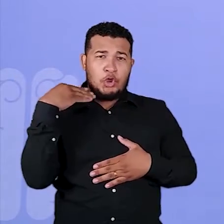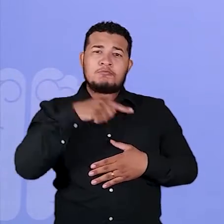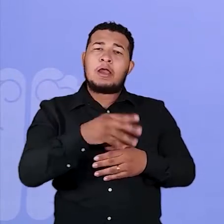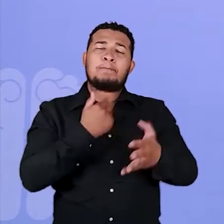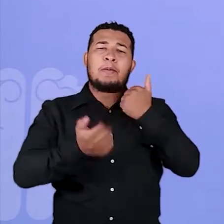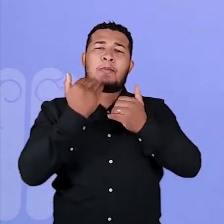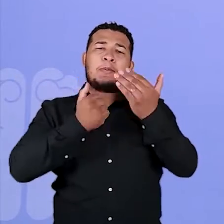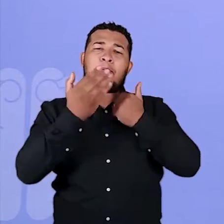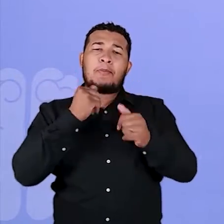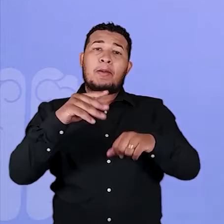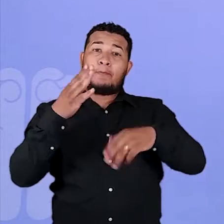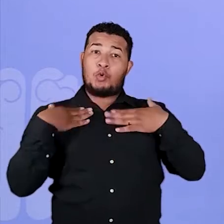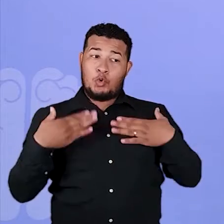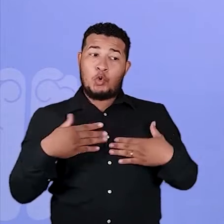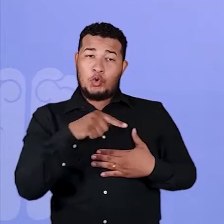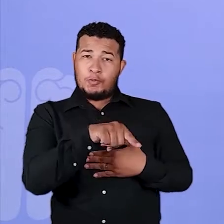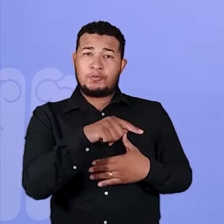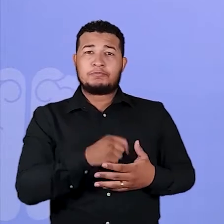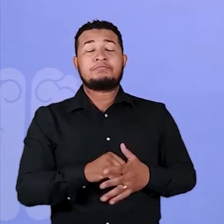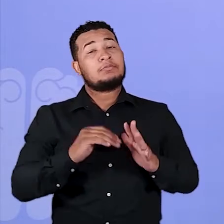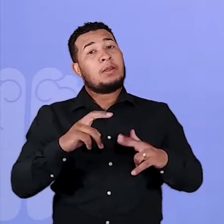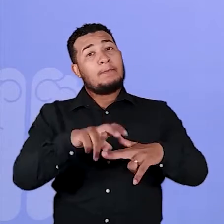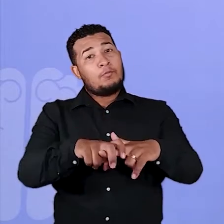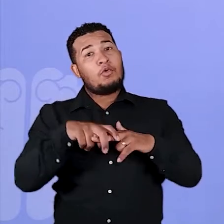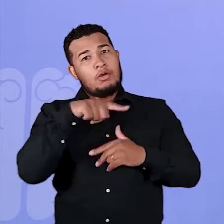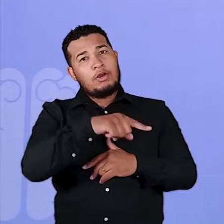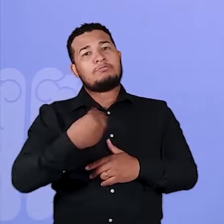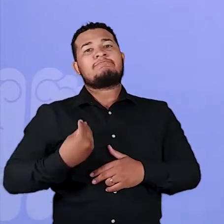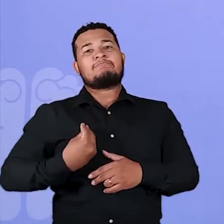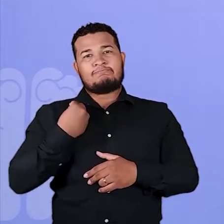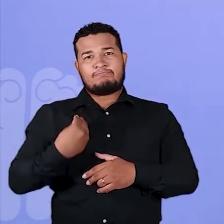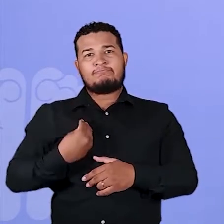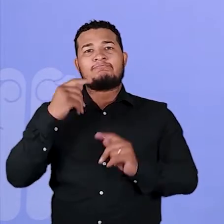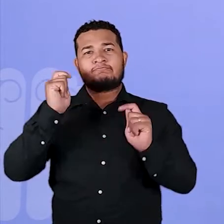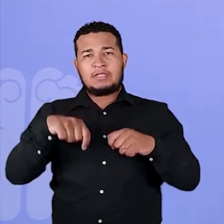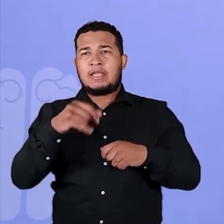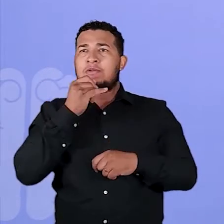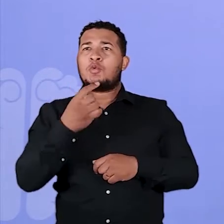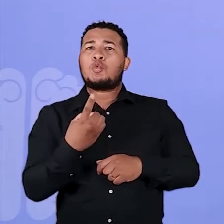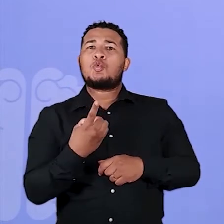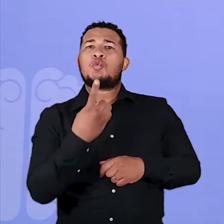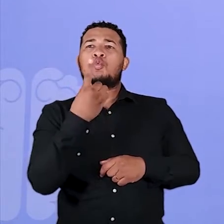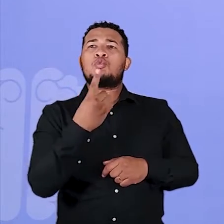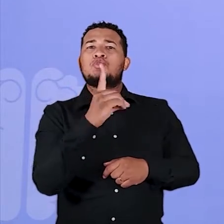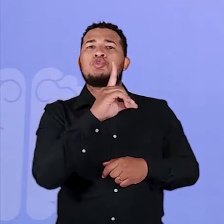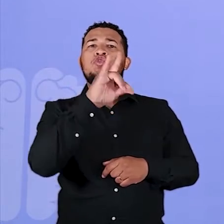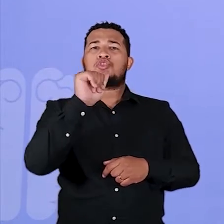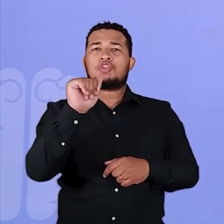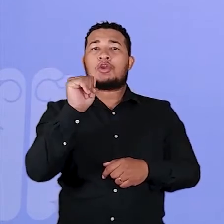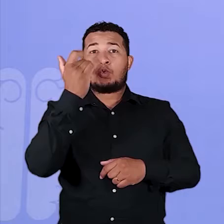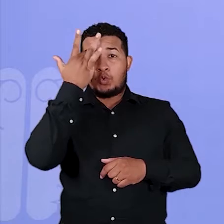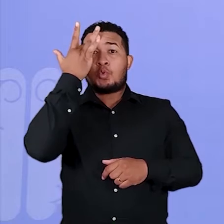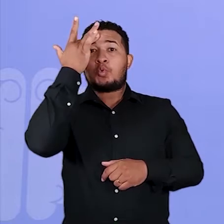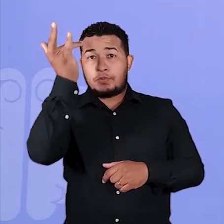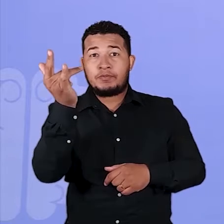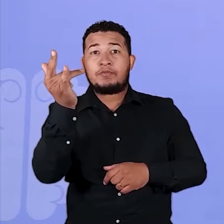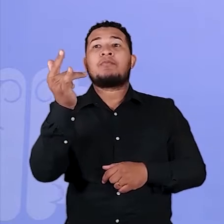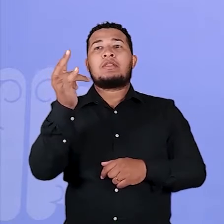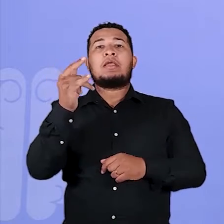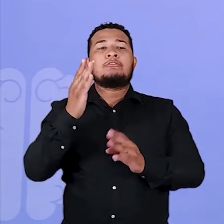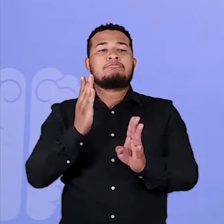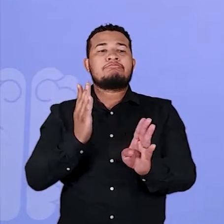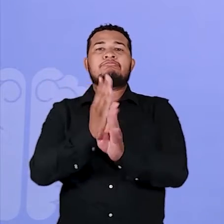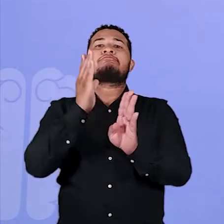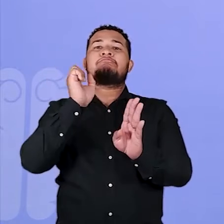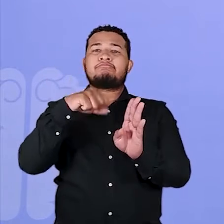comida já há muito tempo. Graças a isso, eles sobrevivem, assim, um dia depois deles terem matado esse jovem, eles